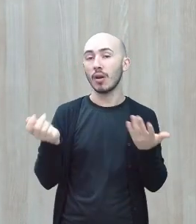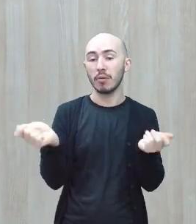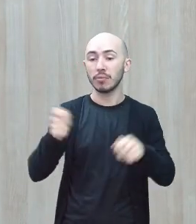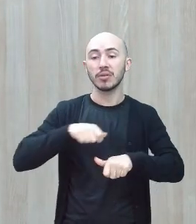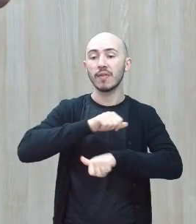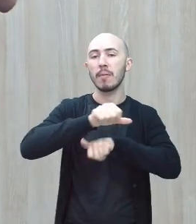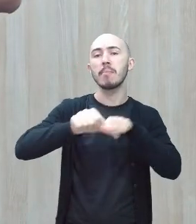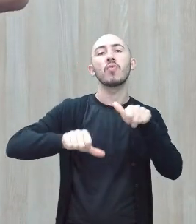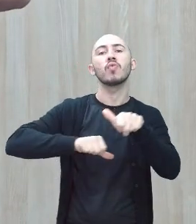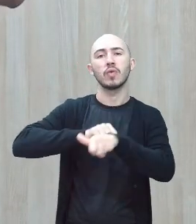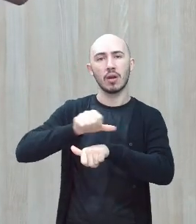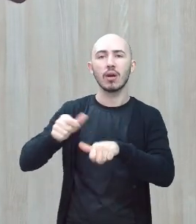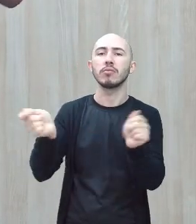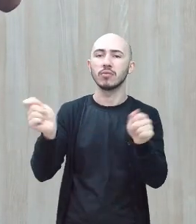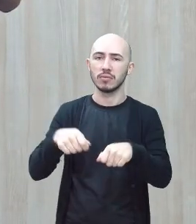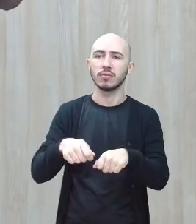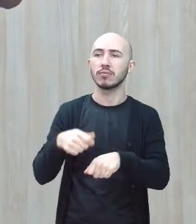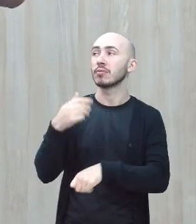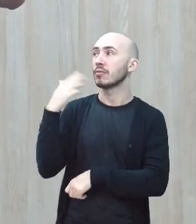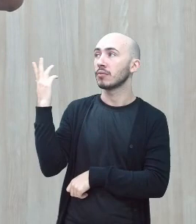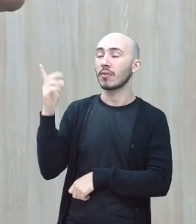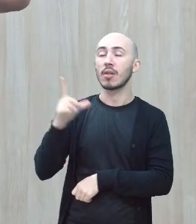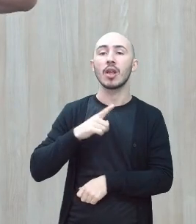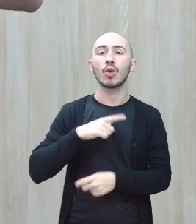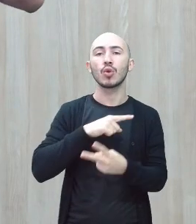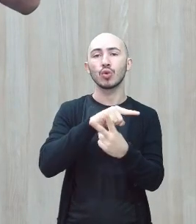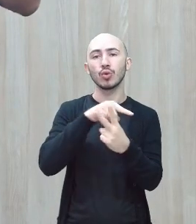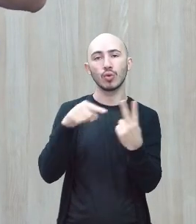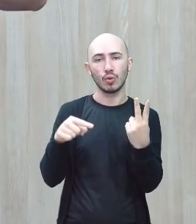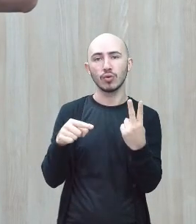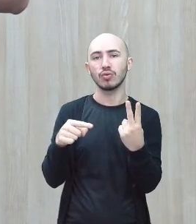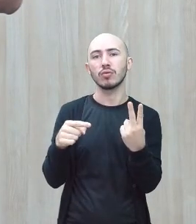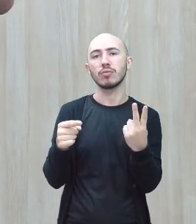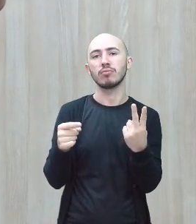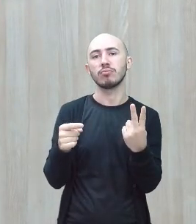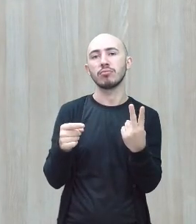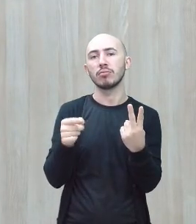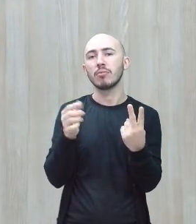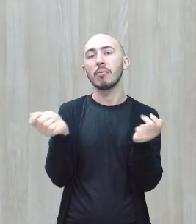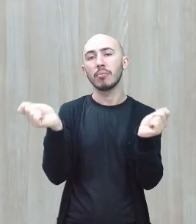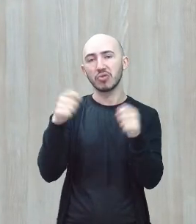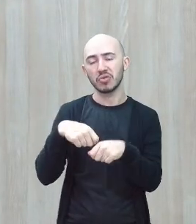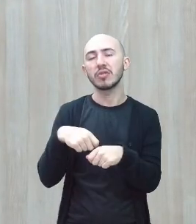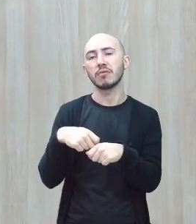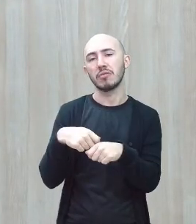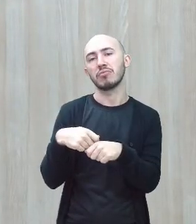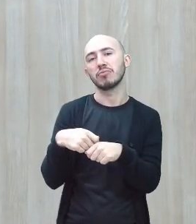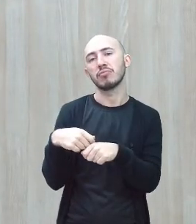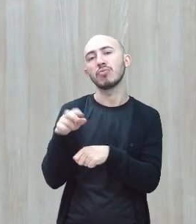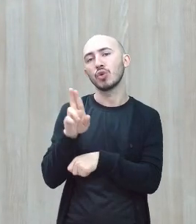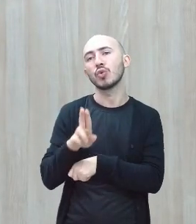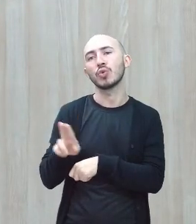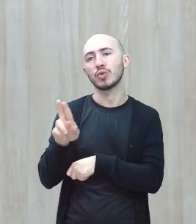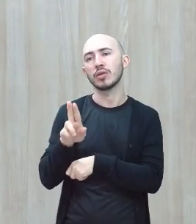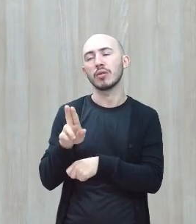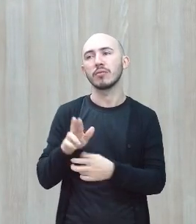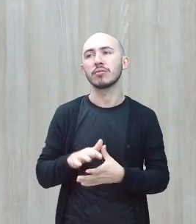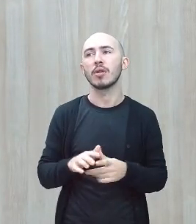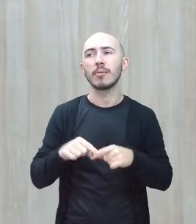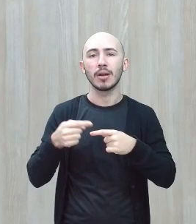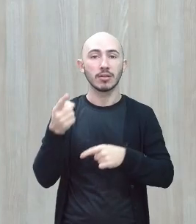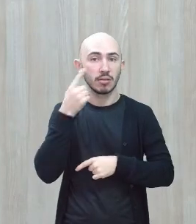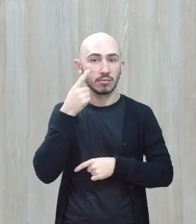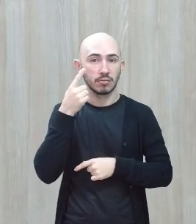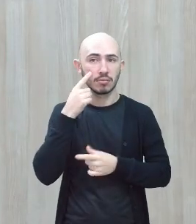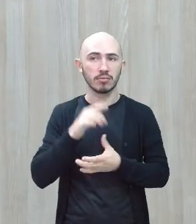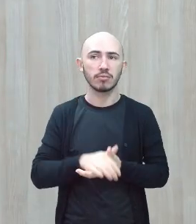Nós trouxemos 2, tem no mínimo 3, né? Porque até palavra substituta ele pode virar. Mas não preste atenção nisso